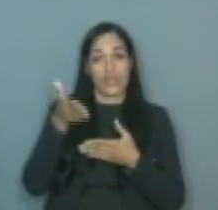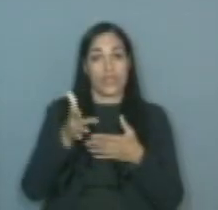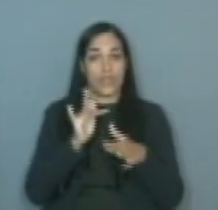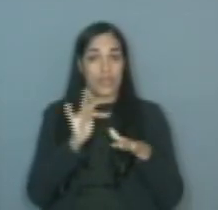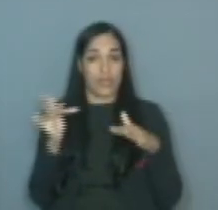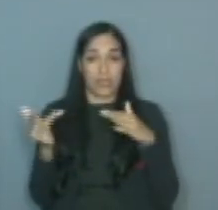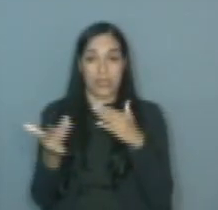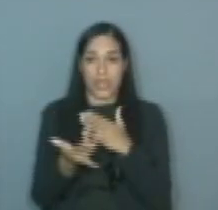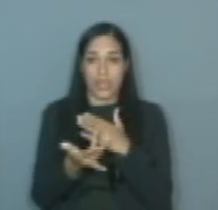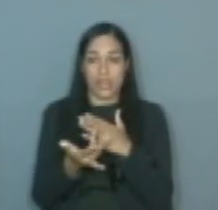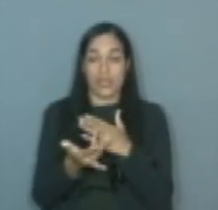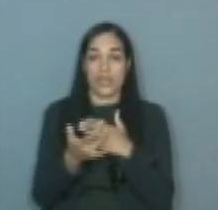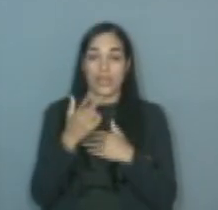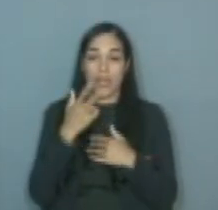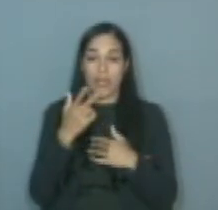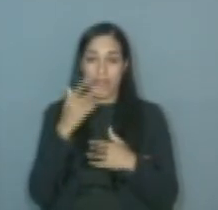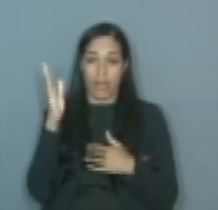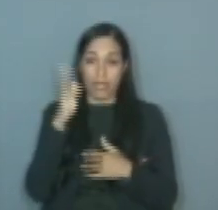social e larga o pau.